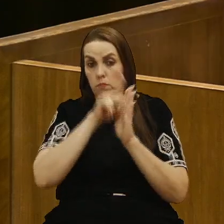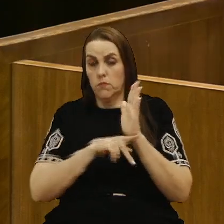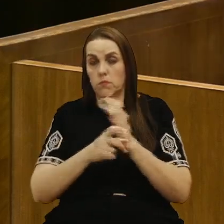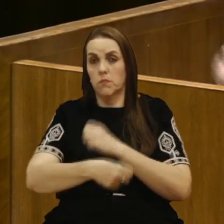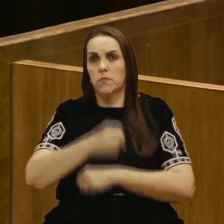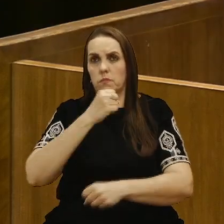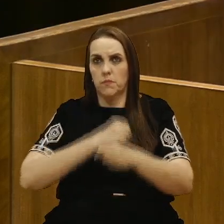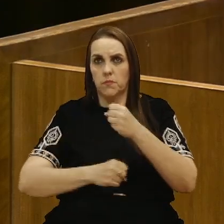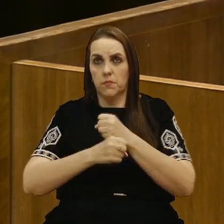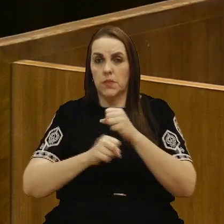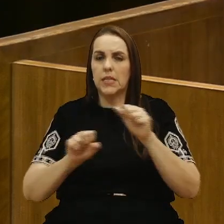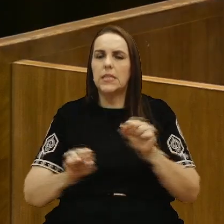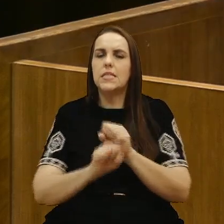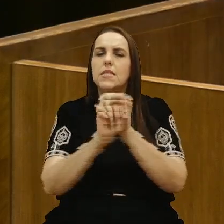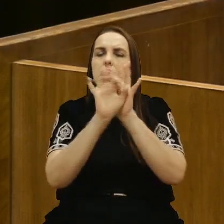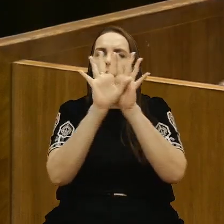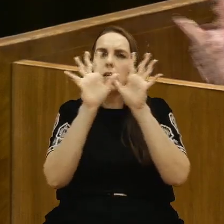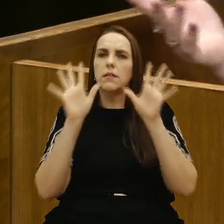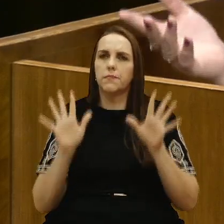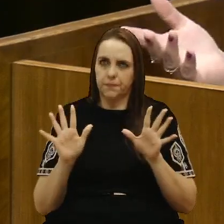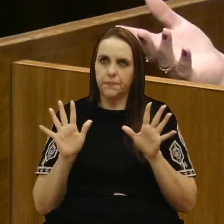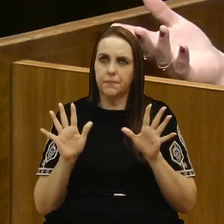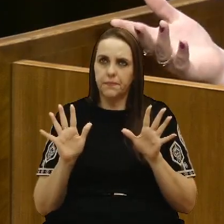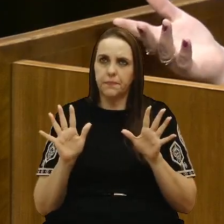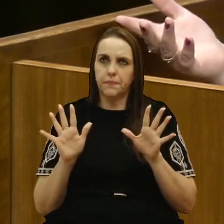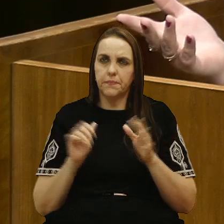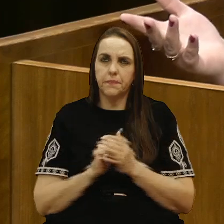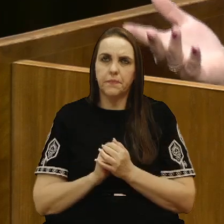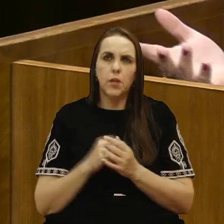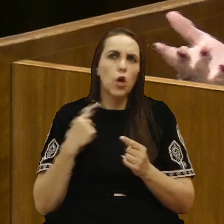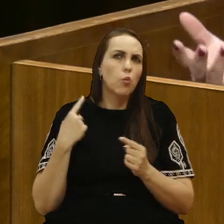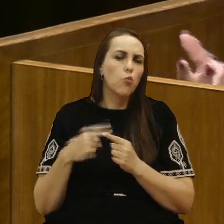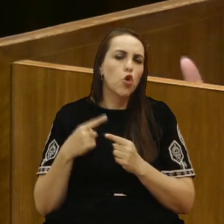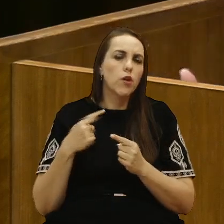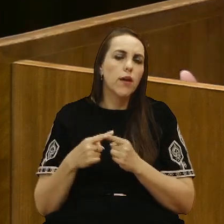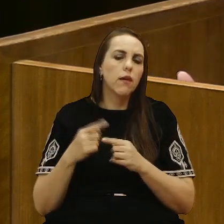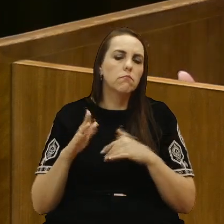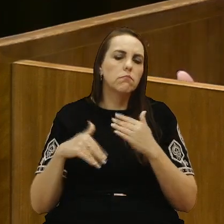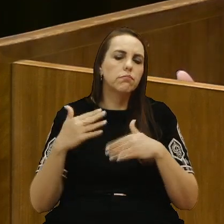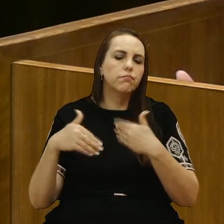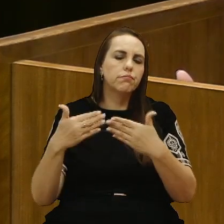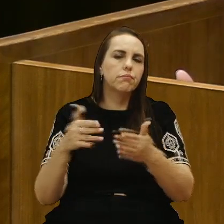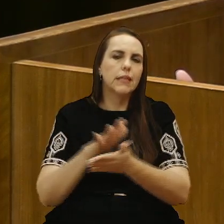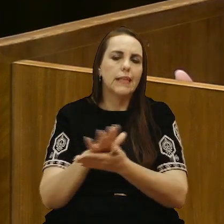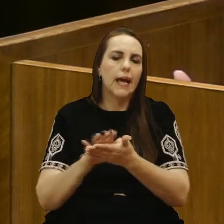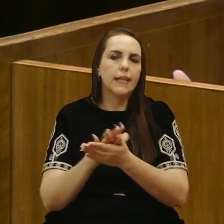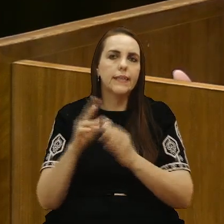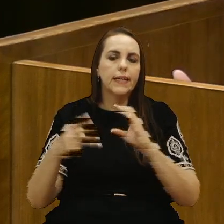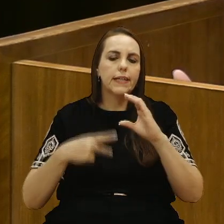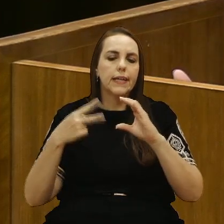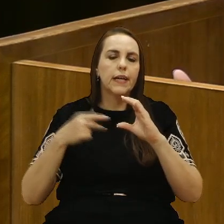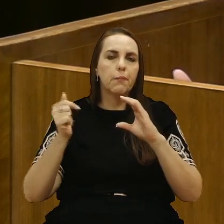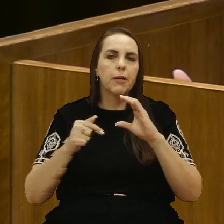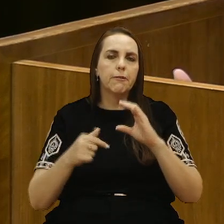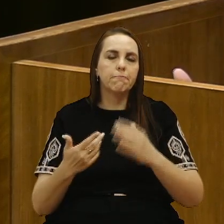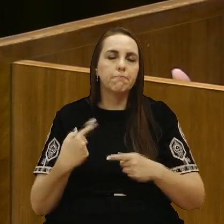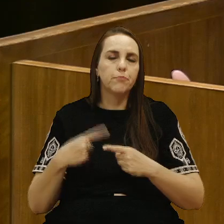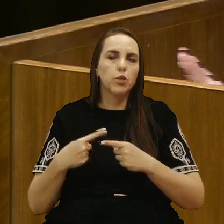sobre transparência. Por que que ele não está andando nesta Câmara de Vereadores?